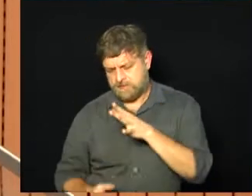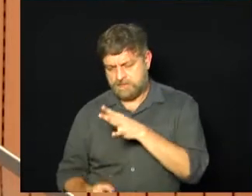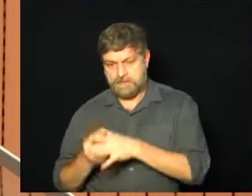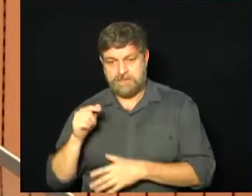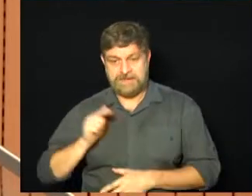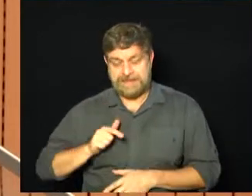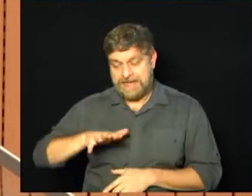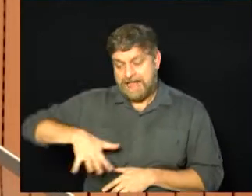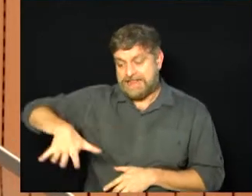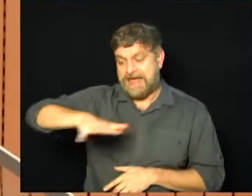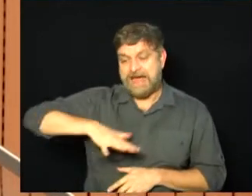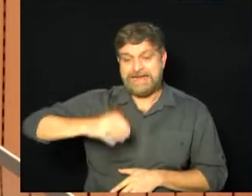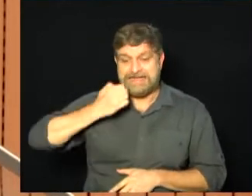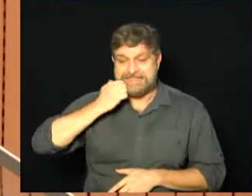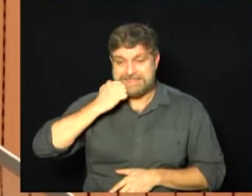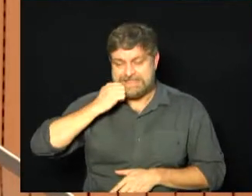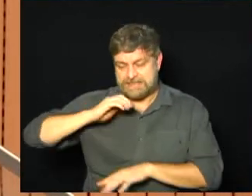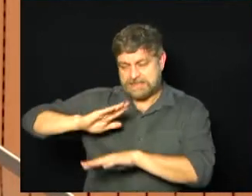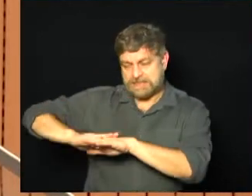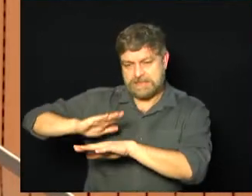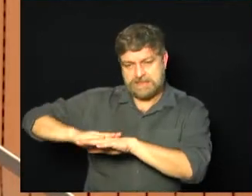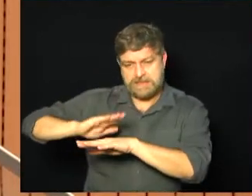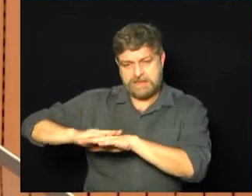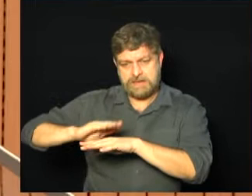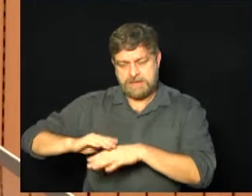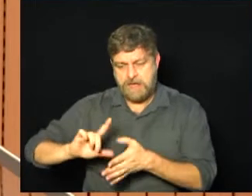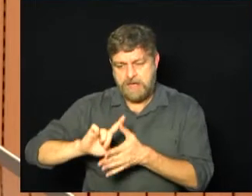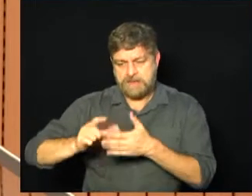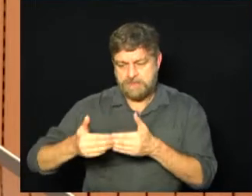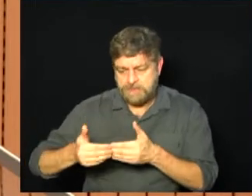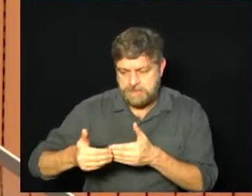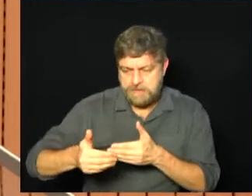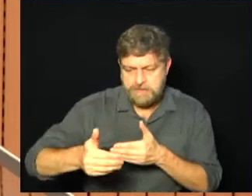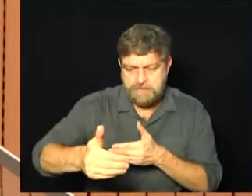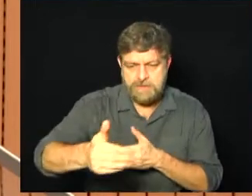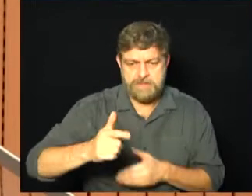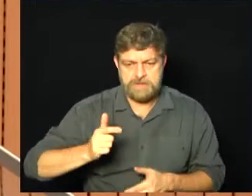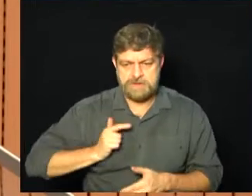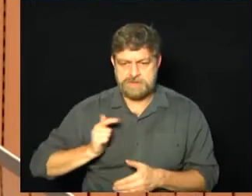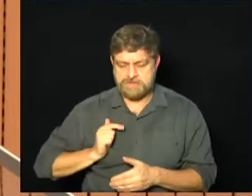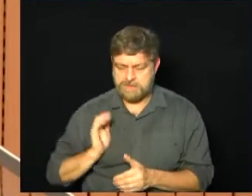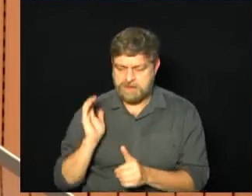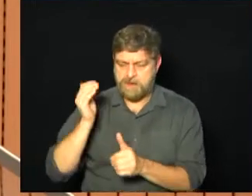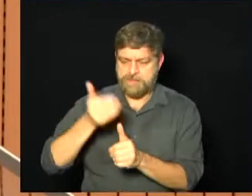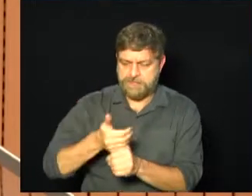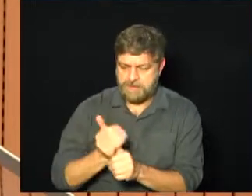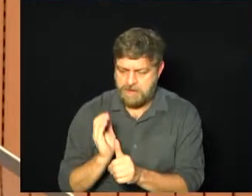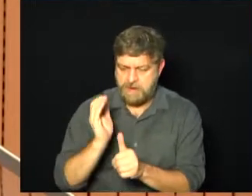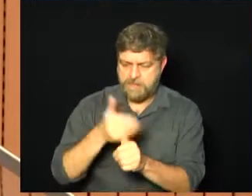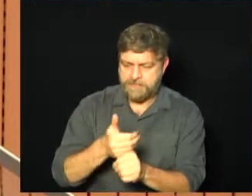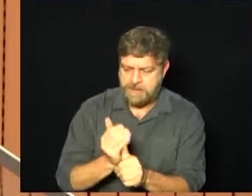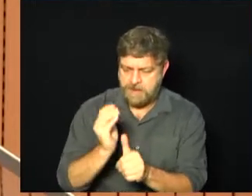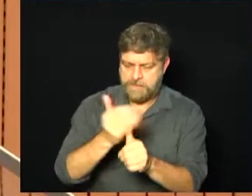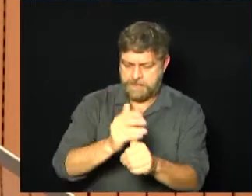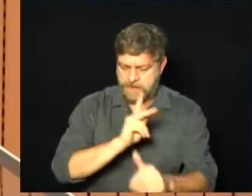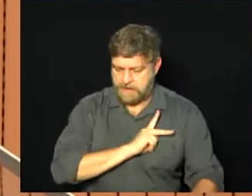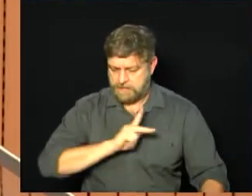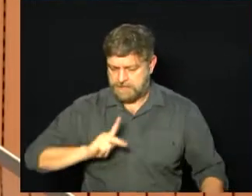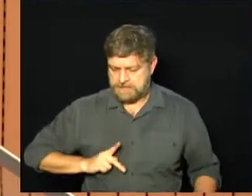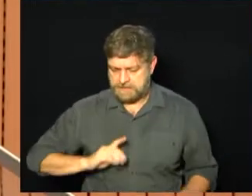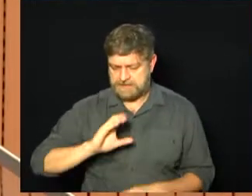da ciência, jornada depois mantida por sucessivas diretorias e presidentes do